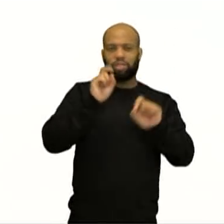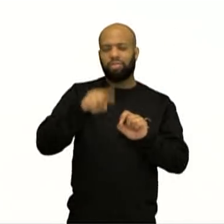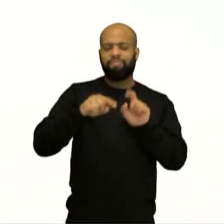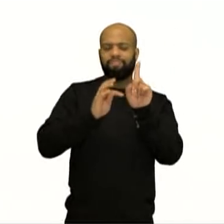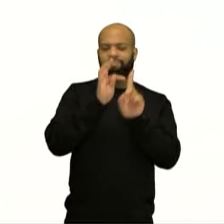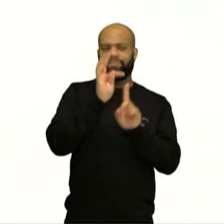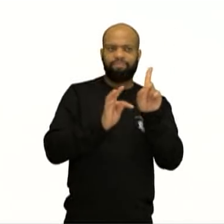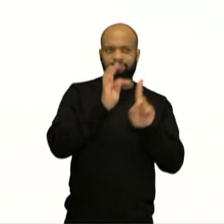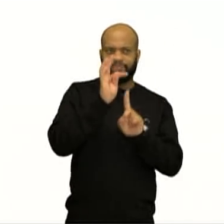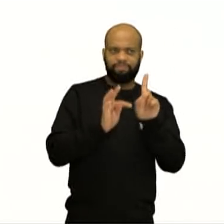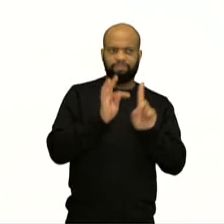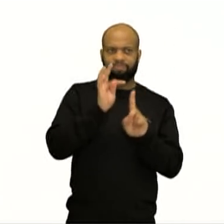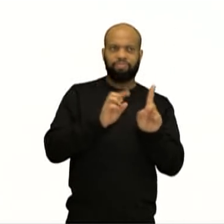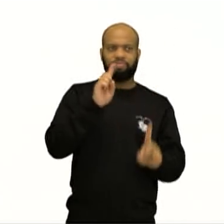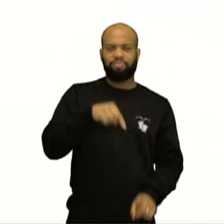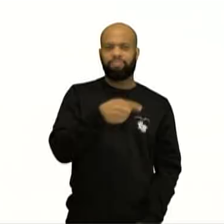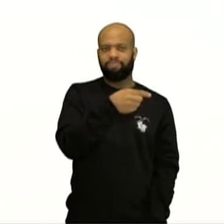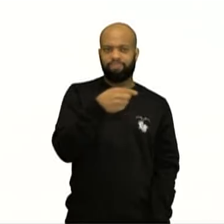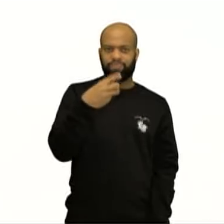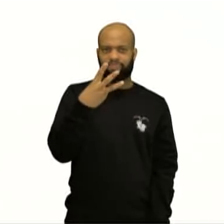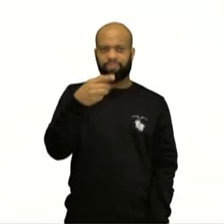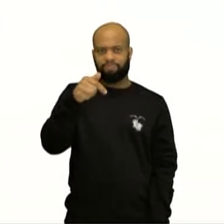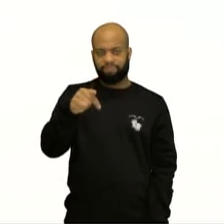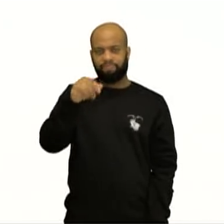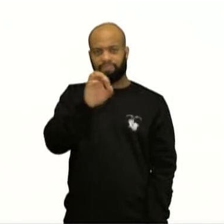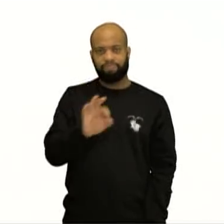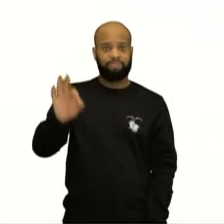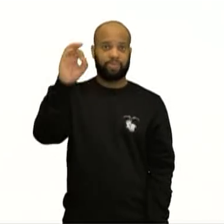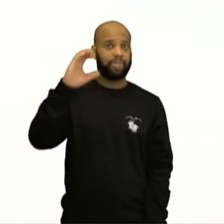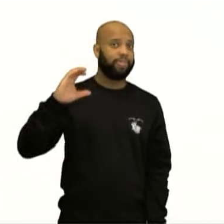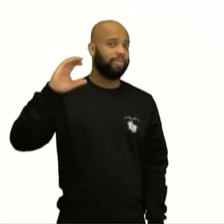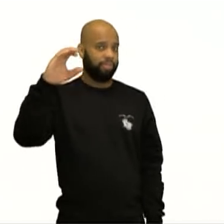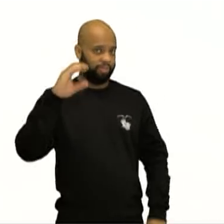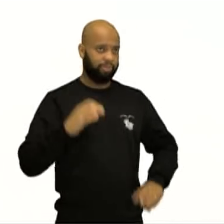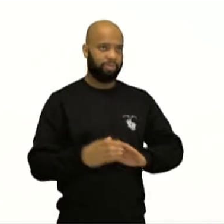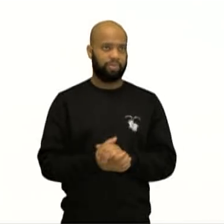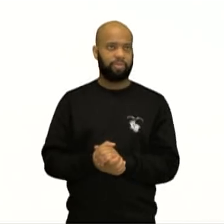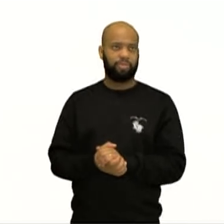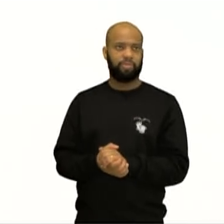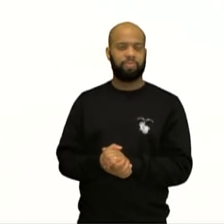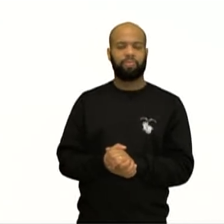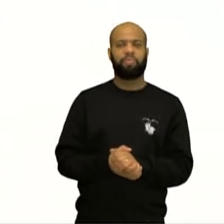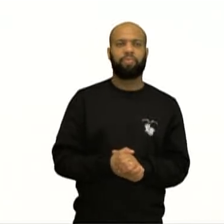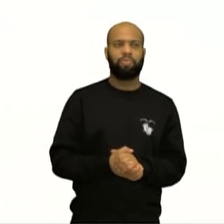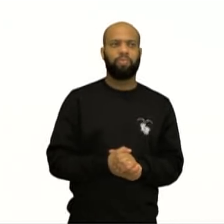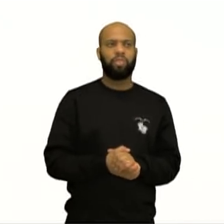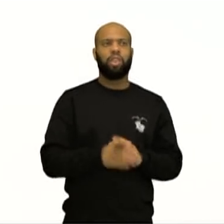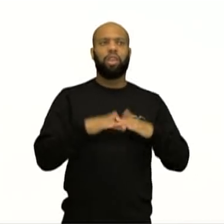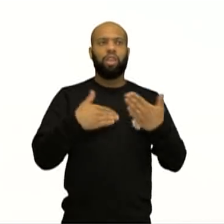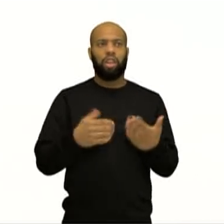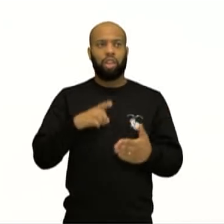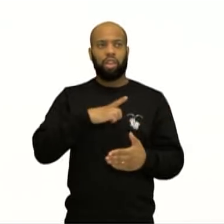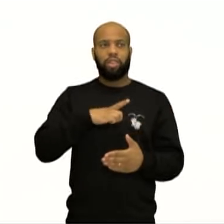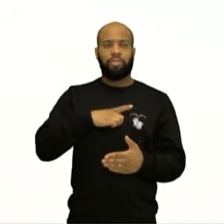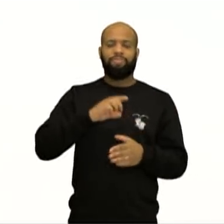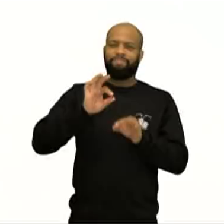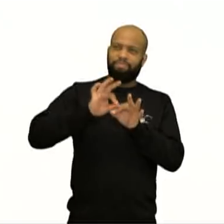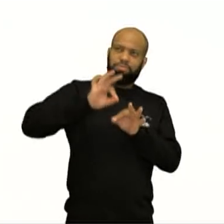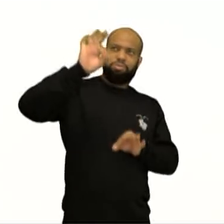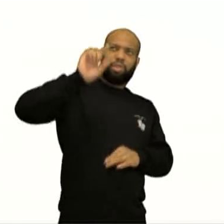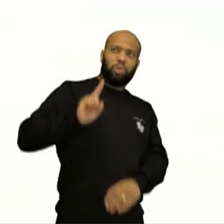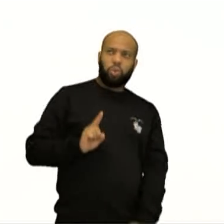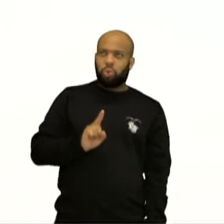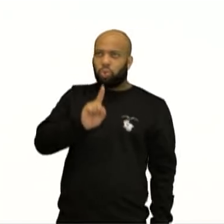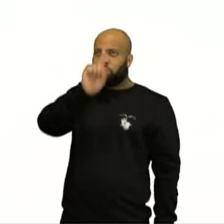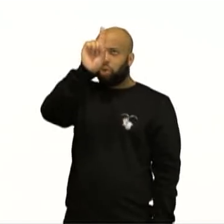cima, 3.100 metros de altitude, a temperatura ficou menos 37 graus Celsius. Então, lá em cima é muito frio,